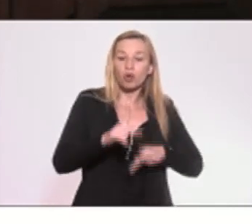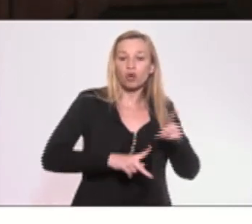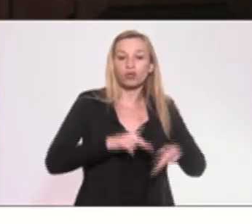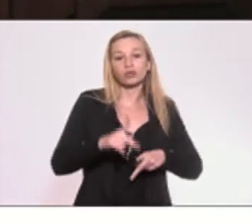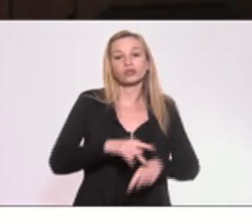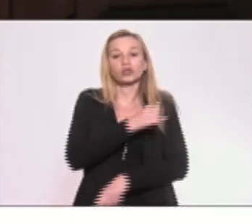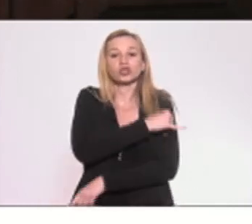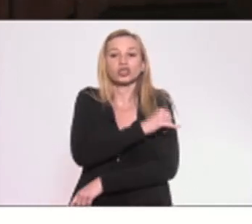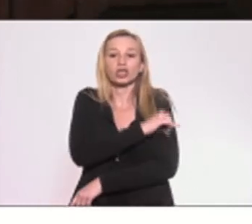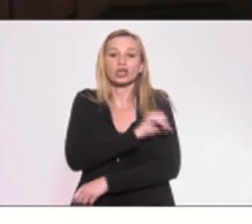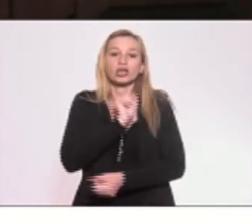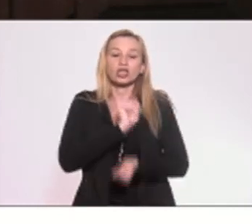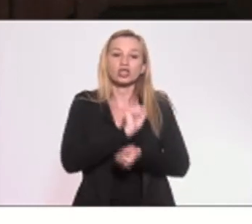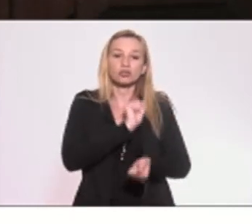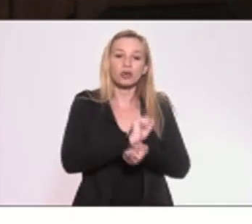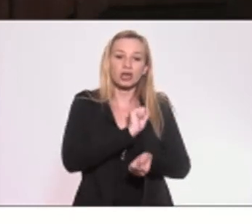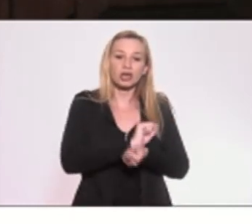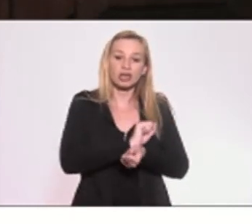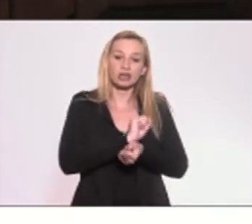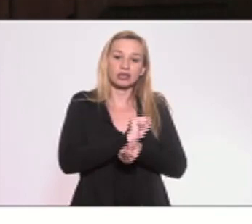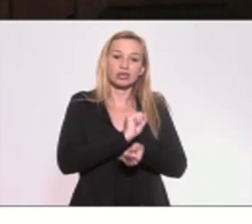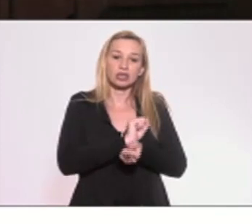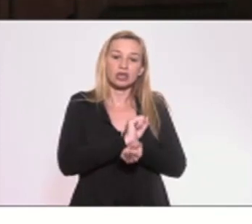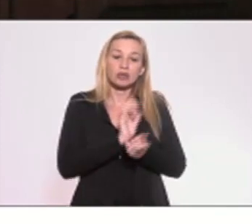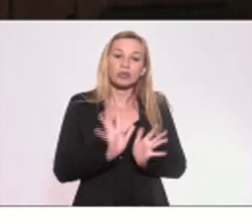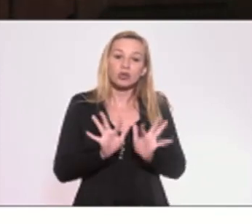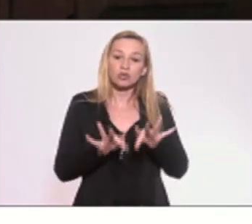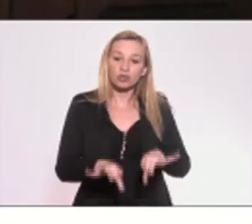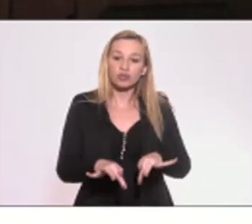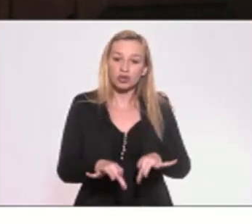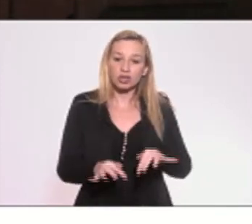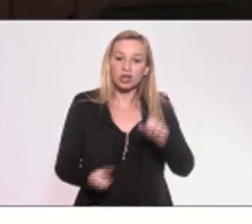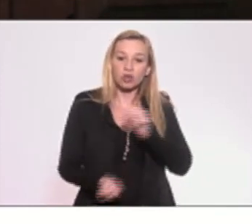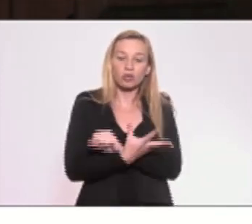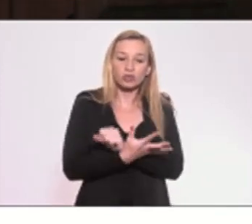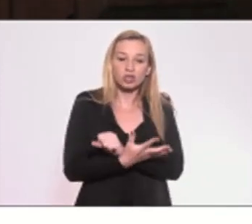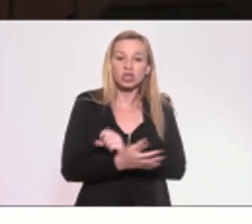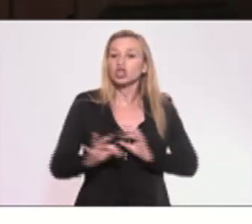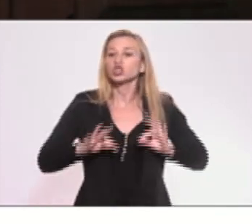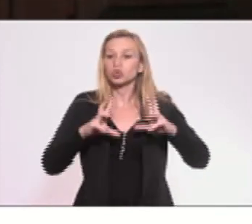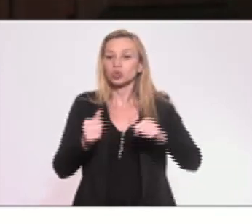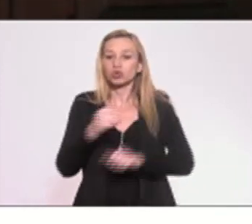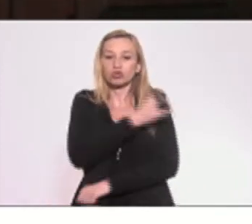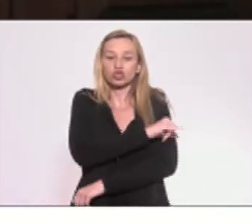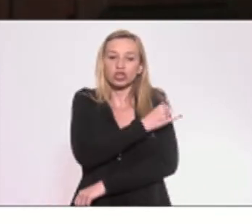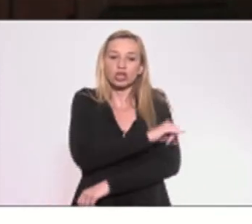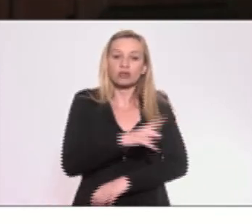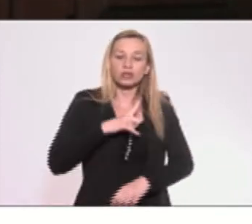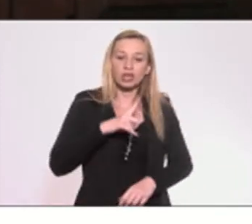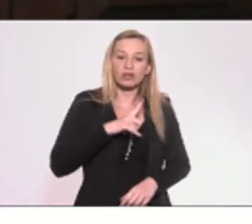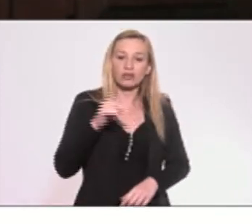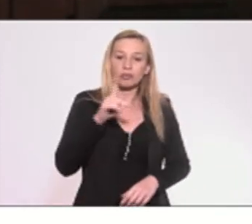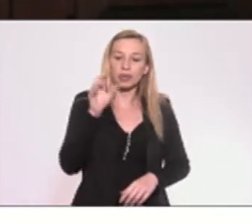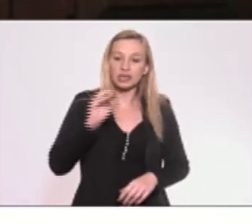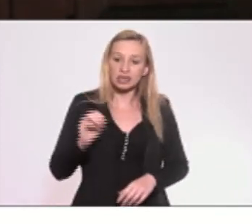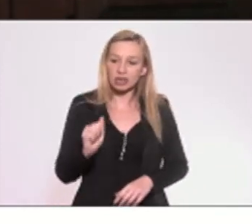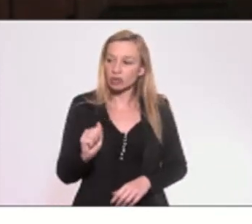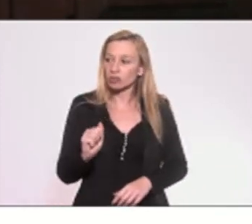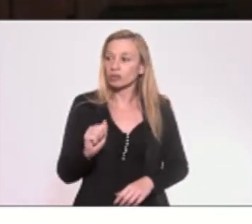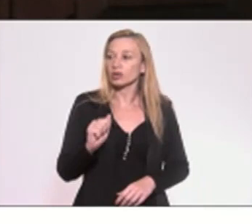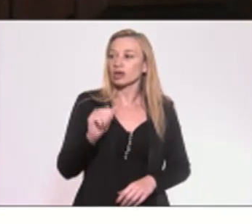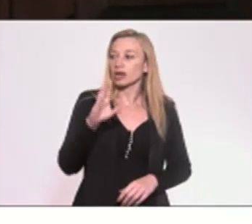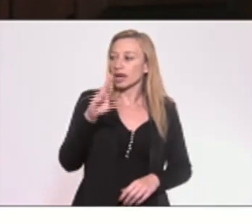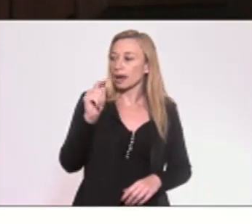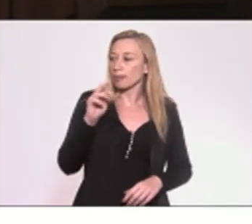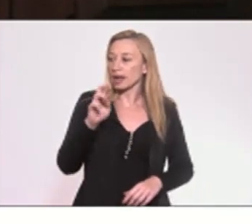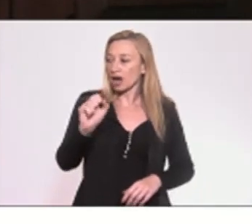impunidade. Depois de tudo que o Rio de Janeiro passou com Cabral, Pezão e companhia, essa era uma grande oportunidade de